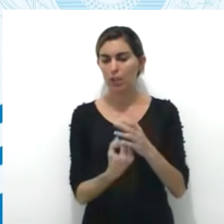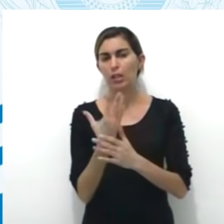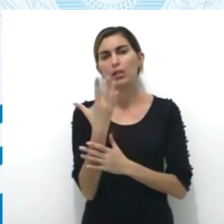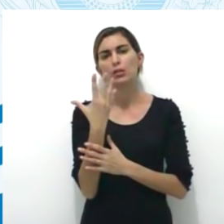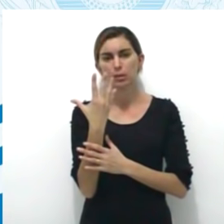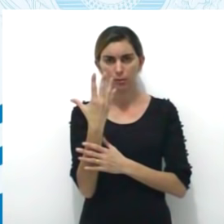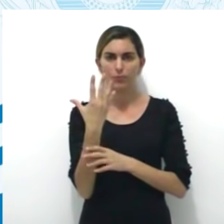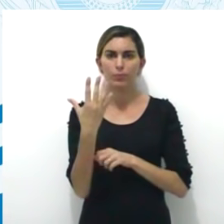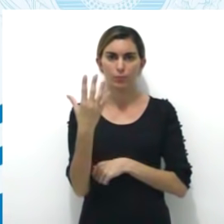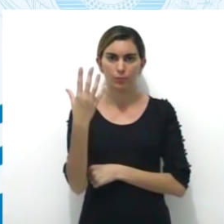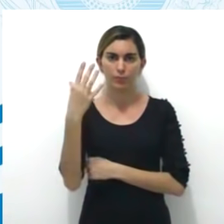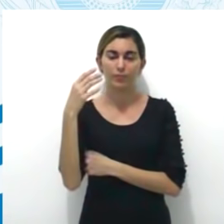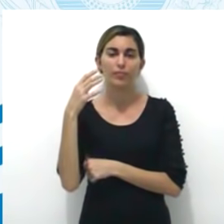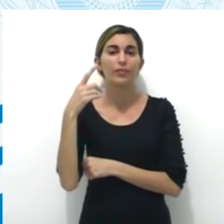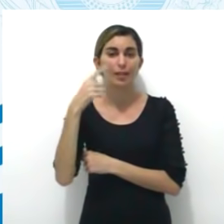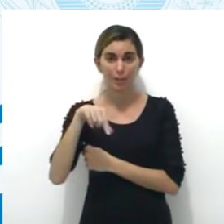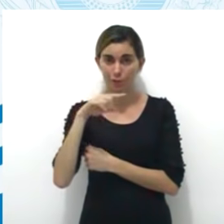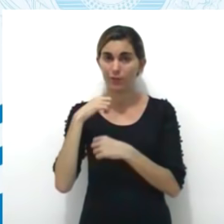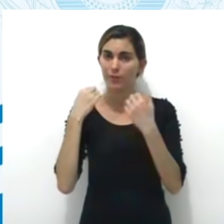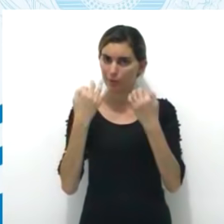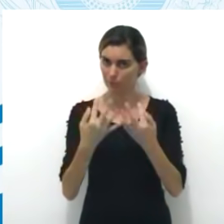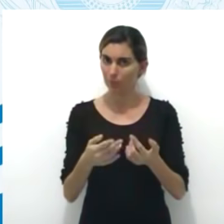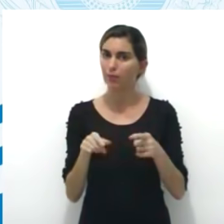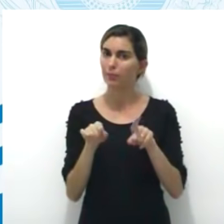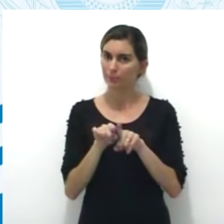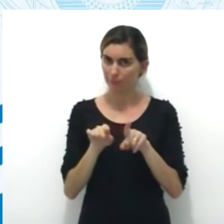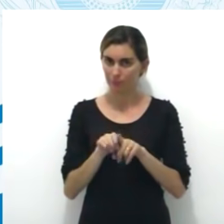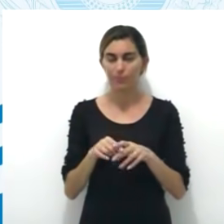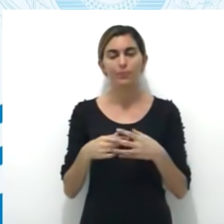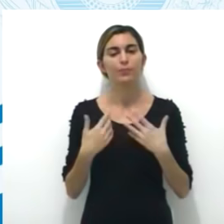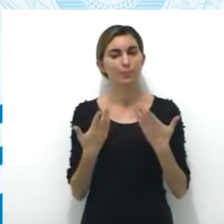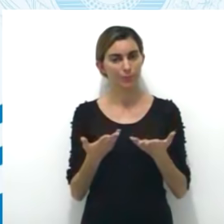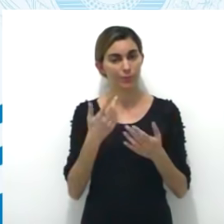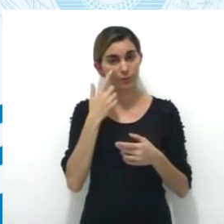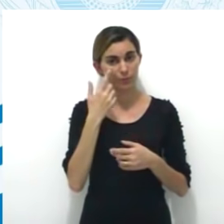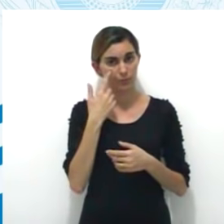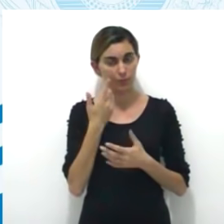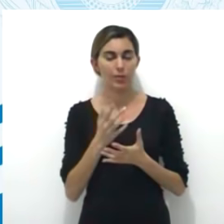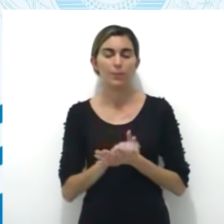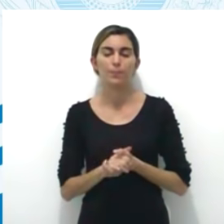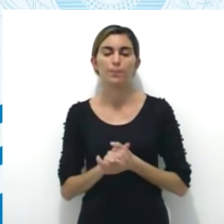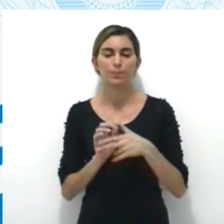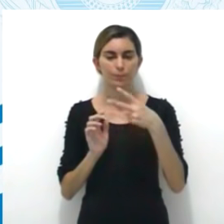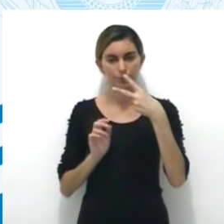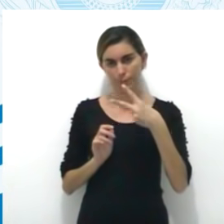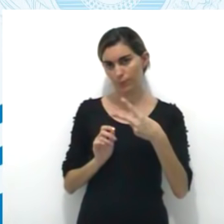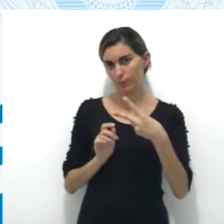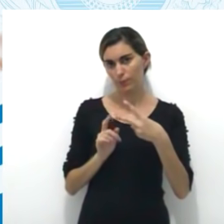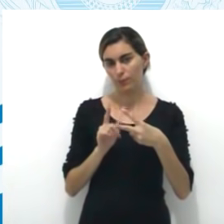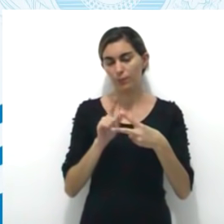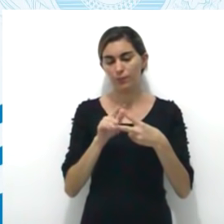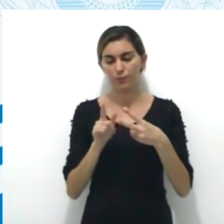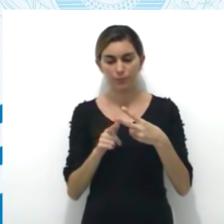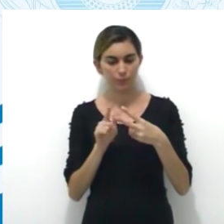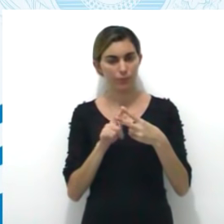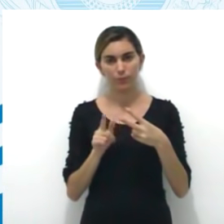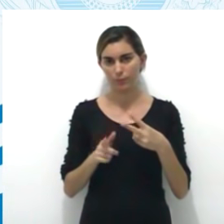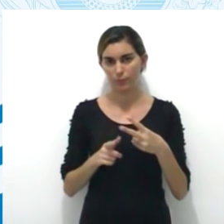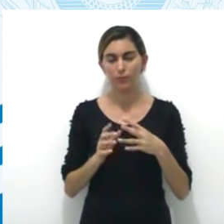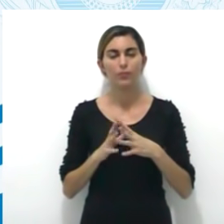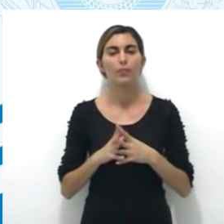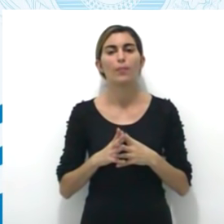na criação, que a gente vai explicar, não é isso? Então, vejamos, então vocês vão ter, ao contrário